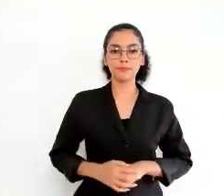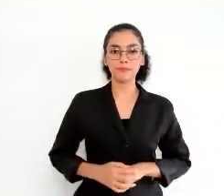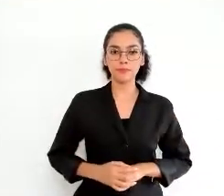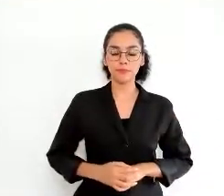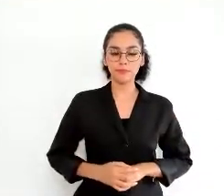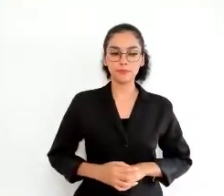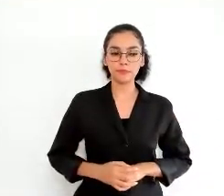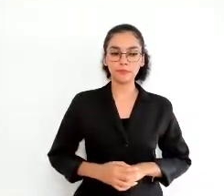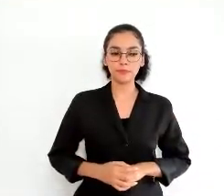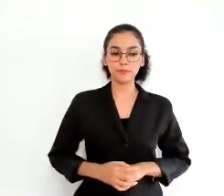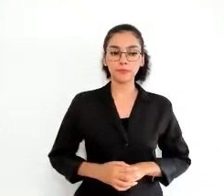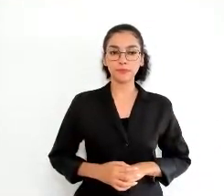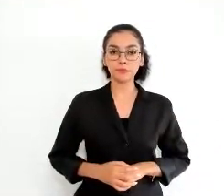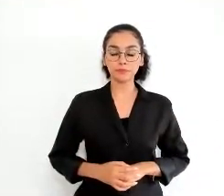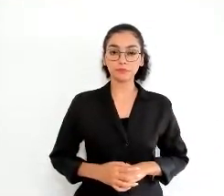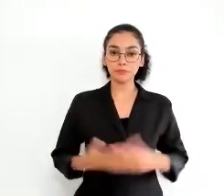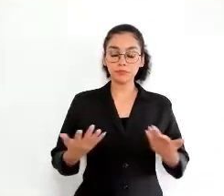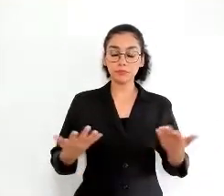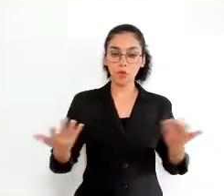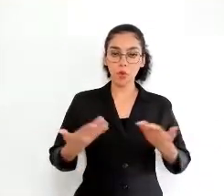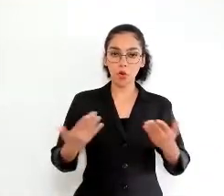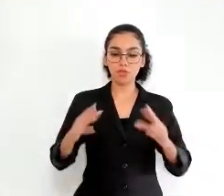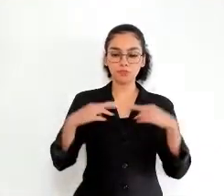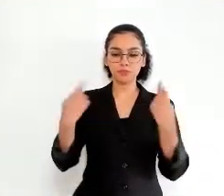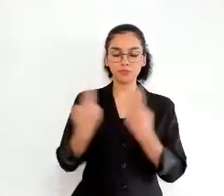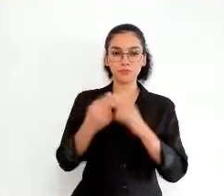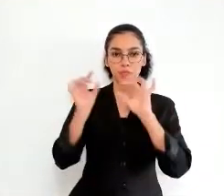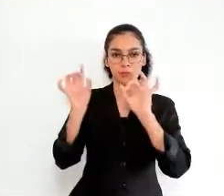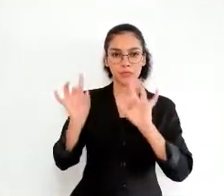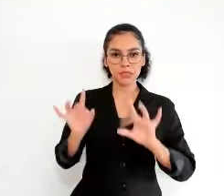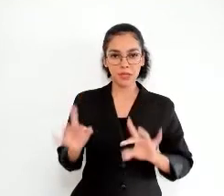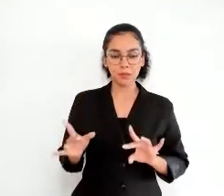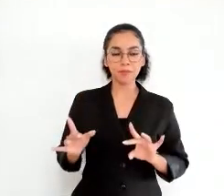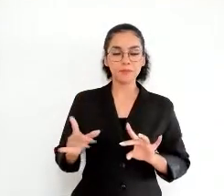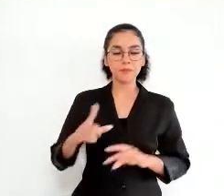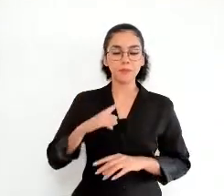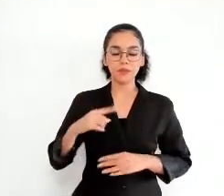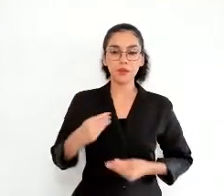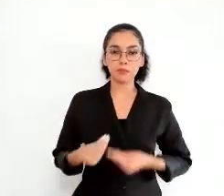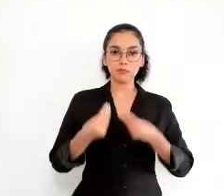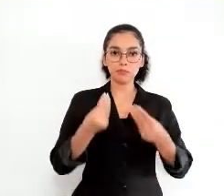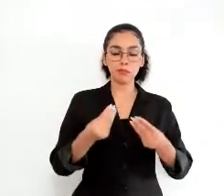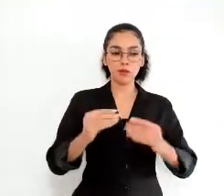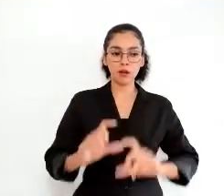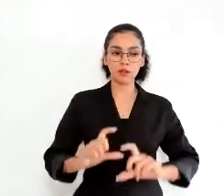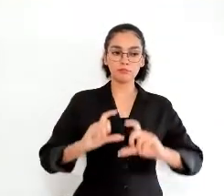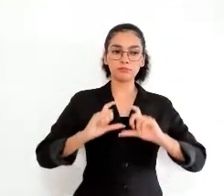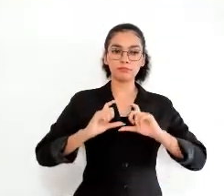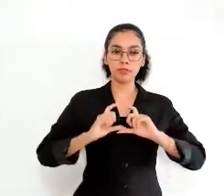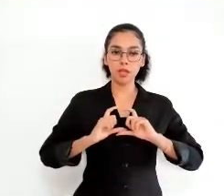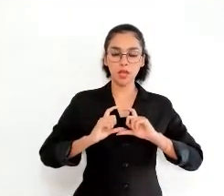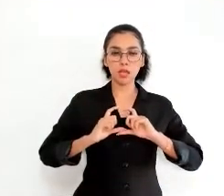Na sessão solene desta tarde, teremos a entrega das medalhas do mérito judiciário.